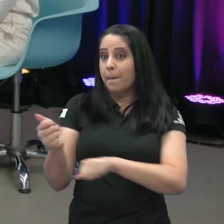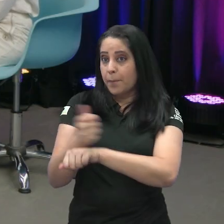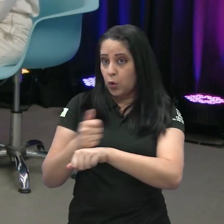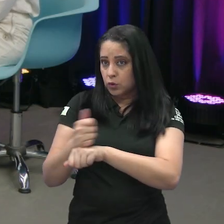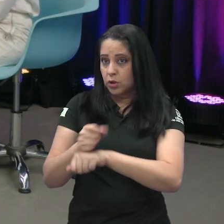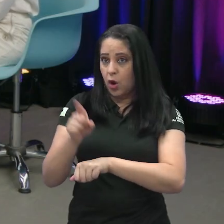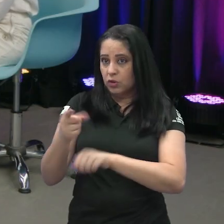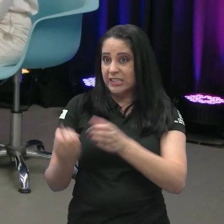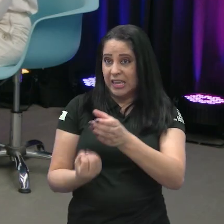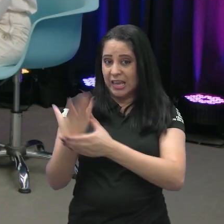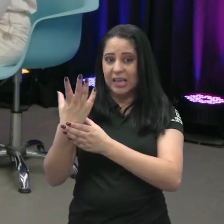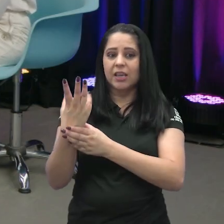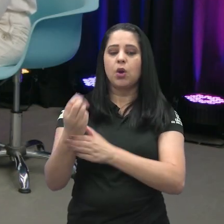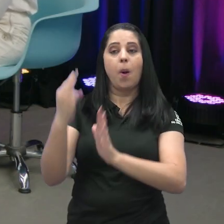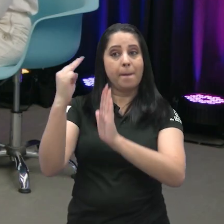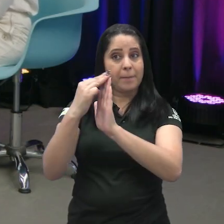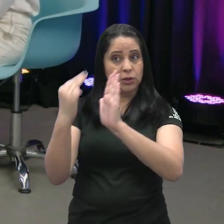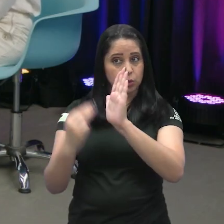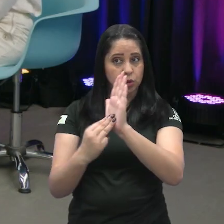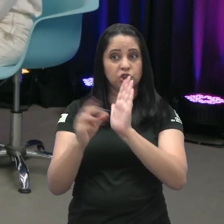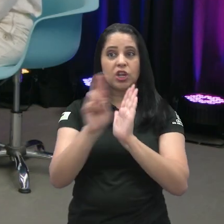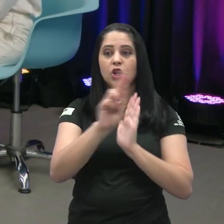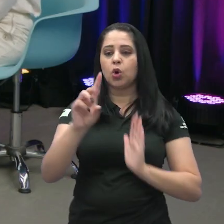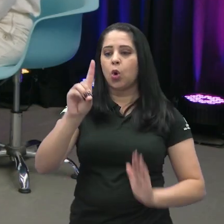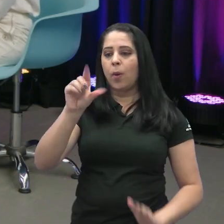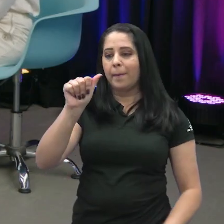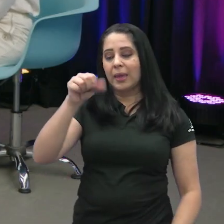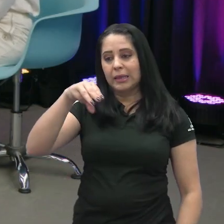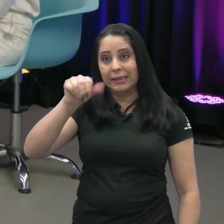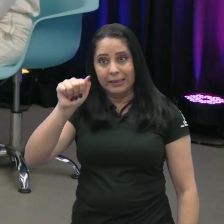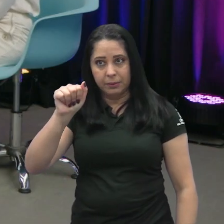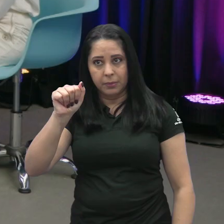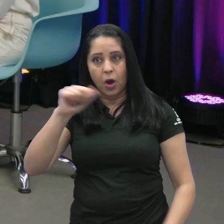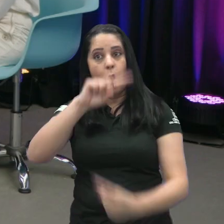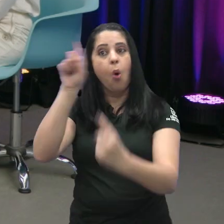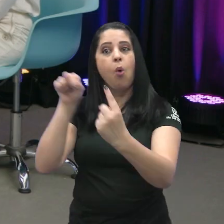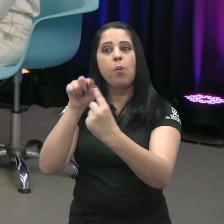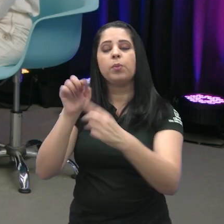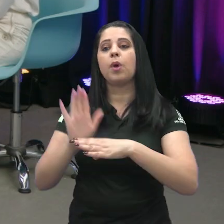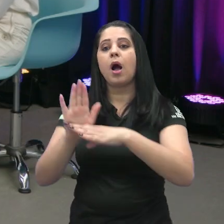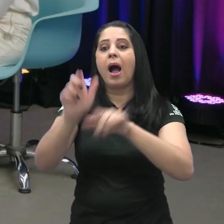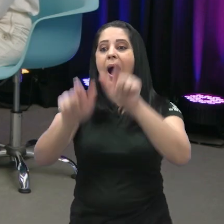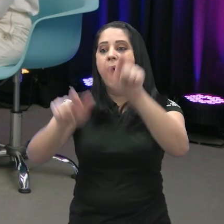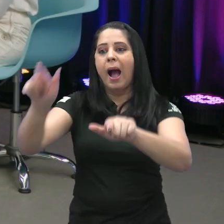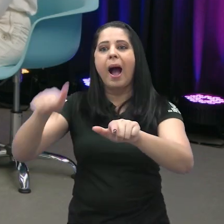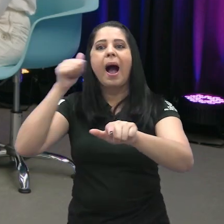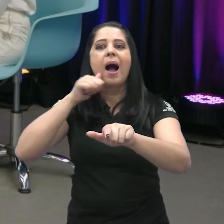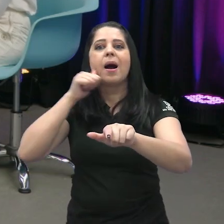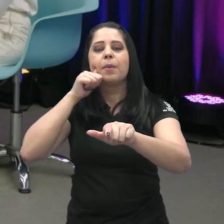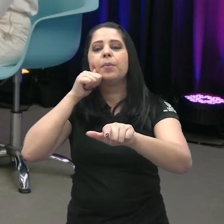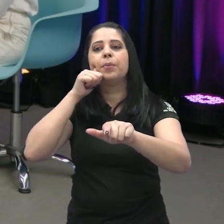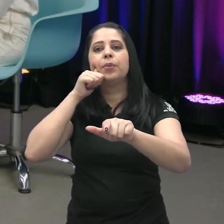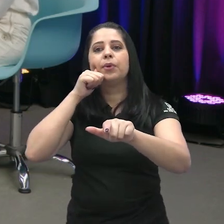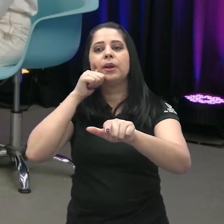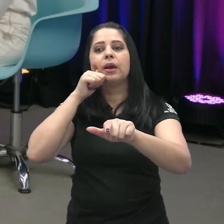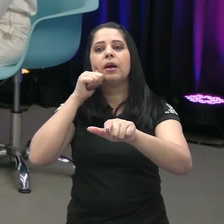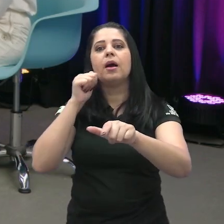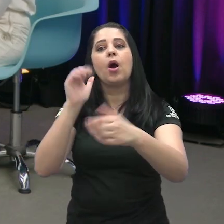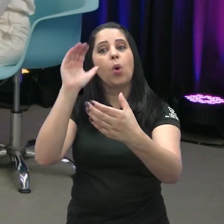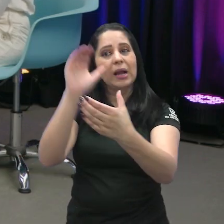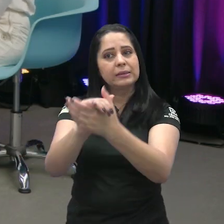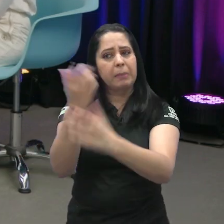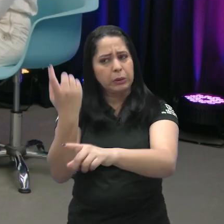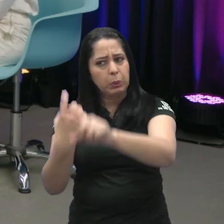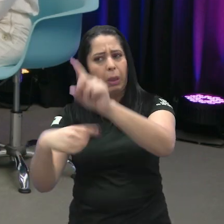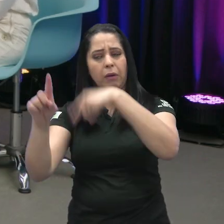uma metodologia própria chamada Dama, baseada em auxiliar mulheres na reconstrução da sua vida conjugal,